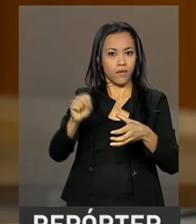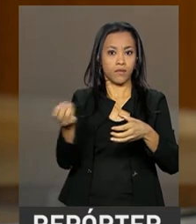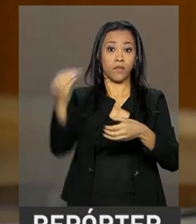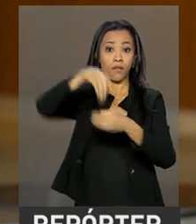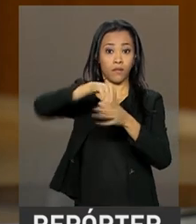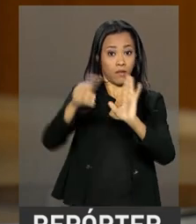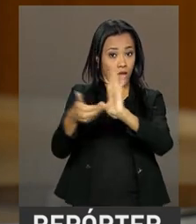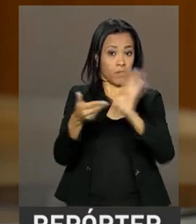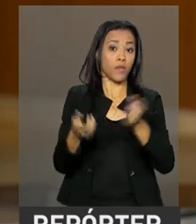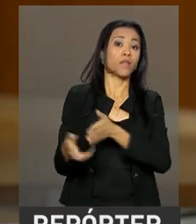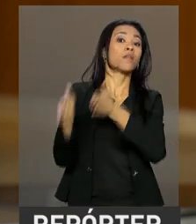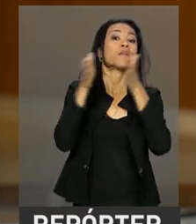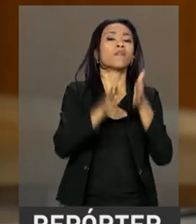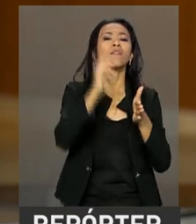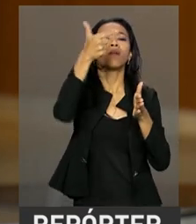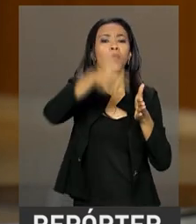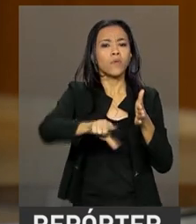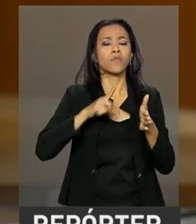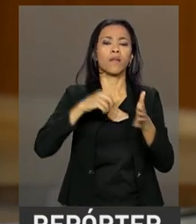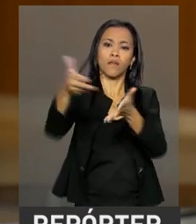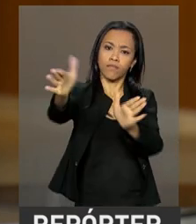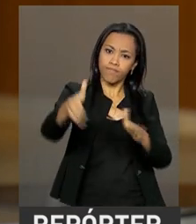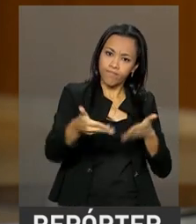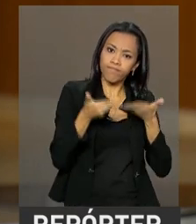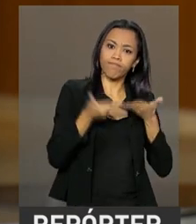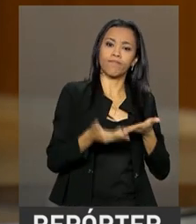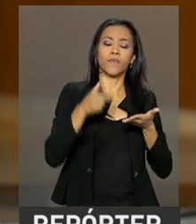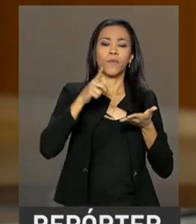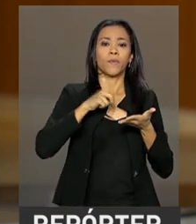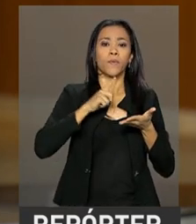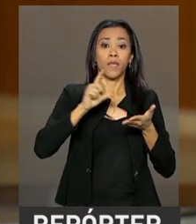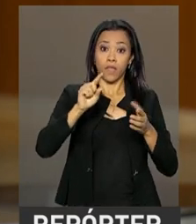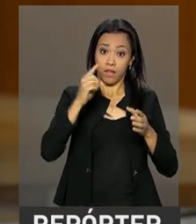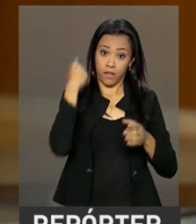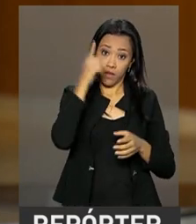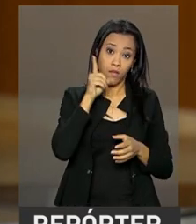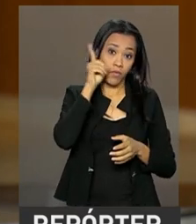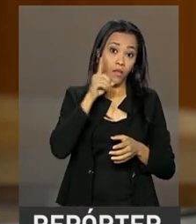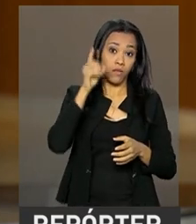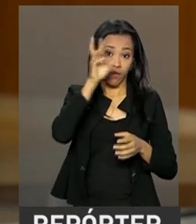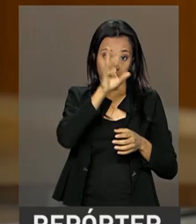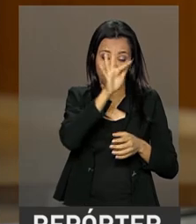Deputados. E logo na sequência, recebe também, tem uma audiência com os deputados federais